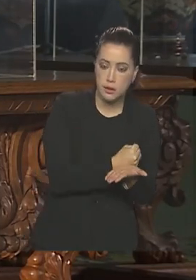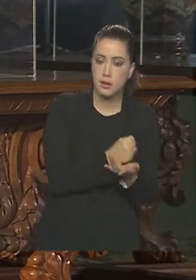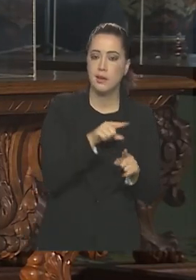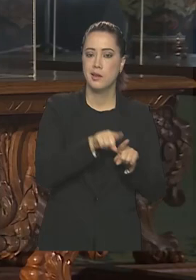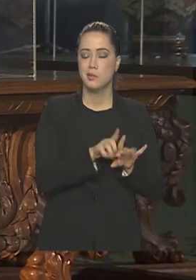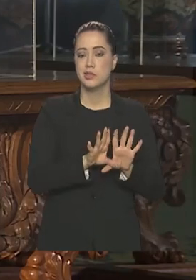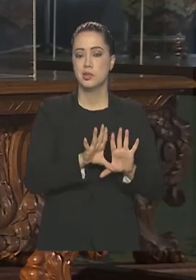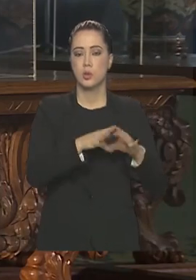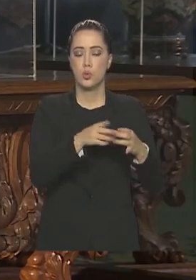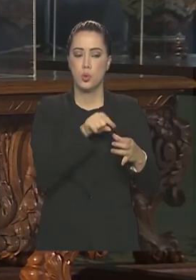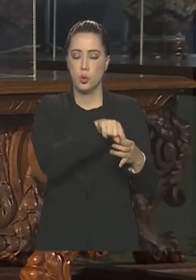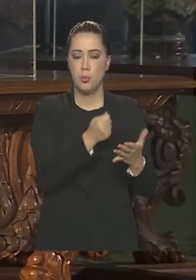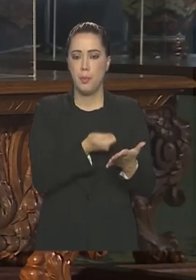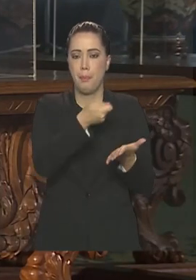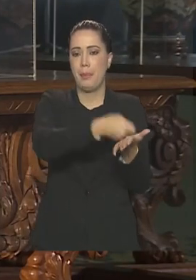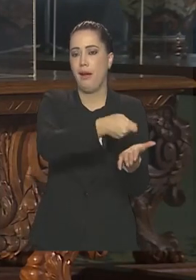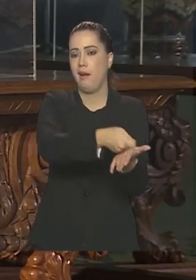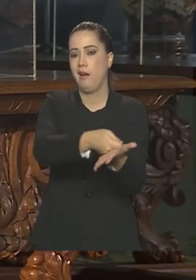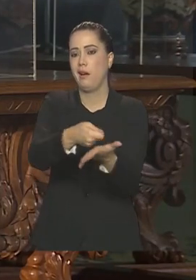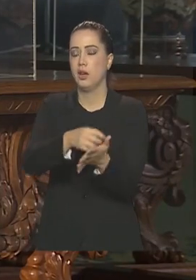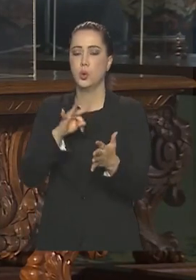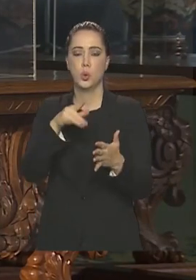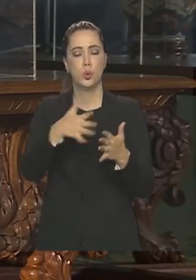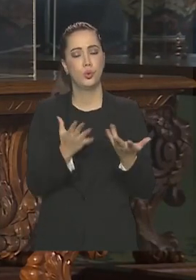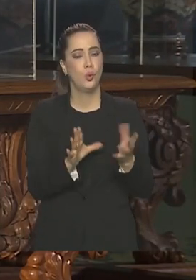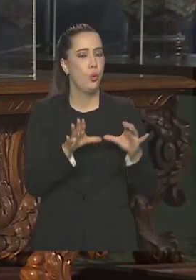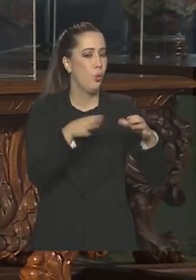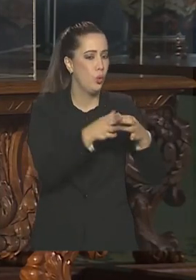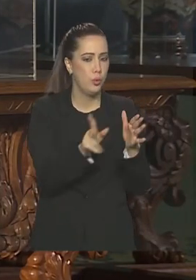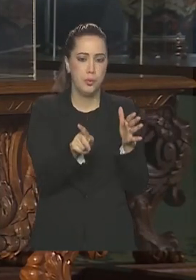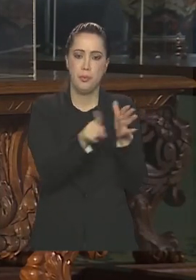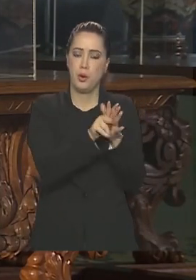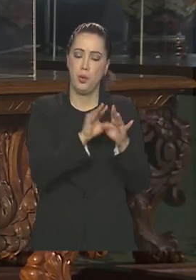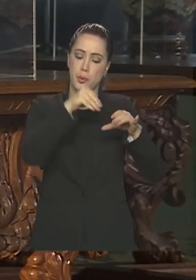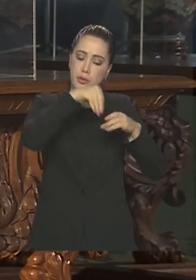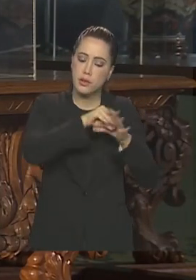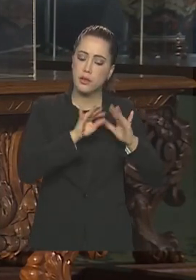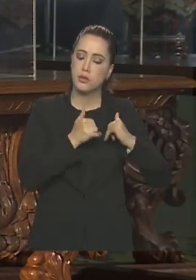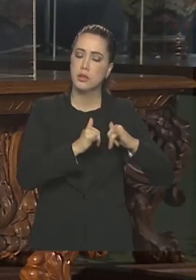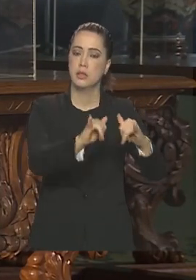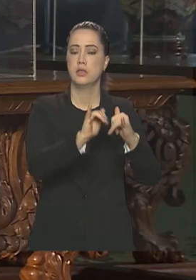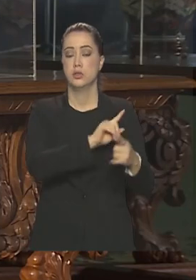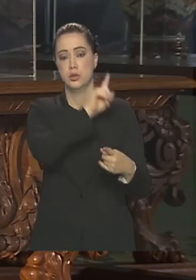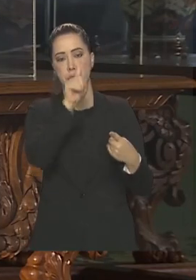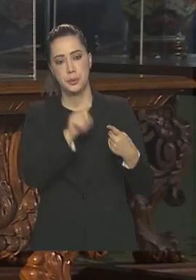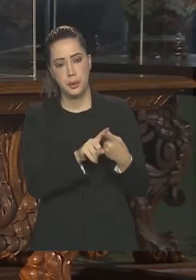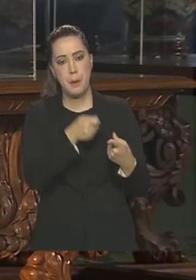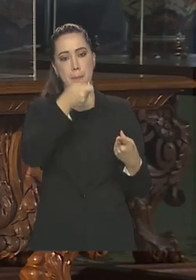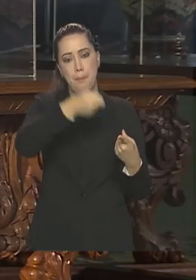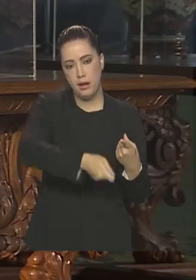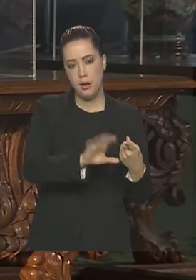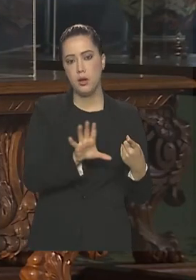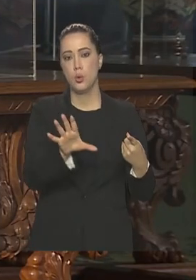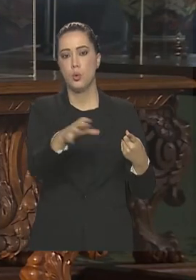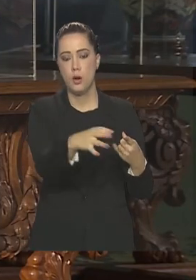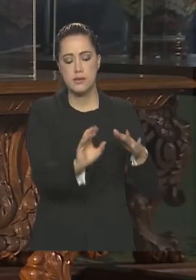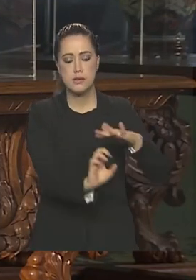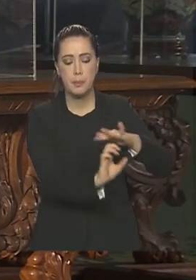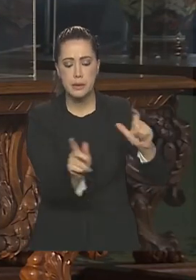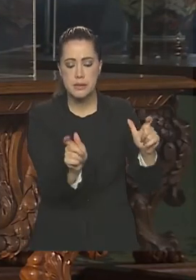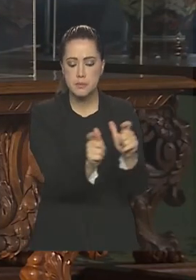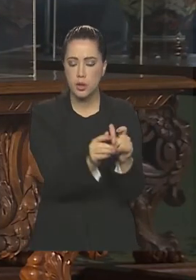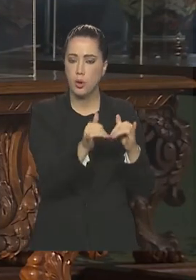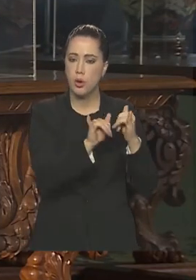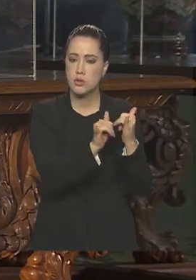recurso arrecadado, ela custeia toda uma cadeia dentro do setor elétrico. Ela paga os agentes de transmissão, que tem as linhas de